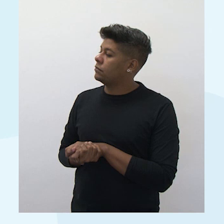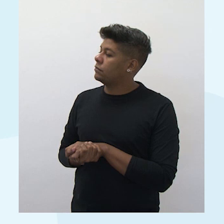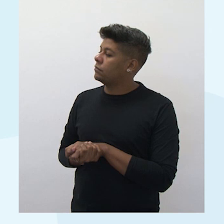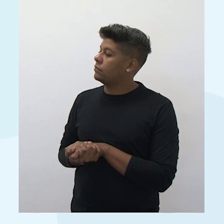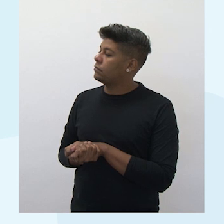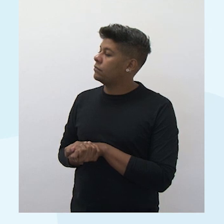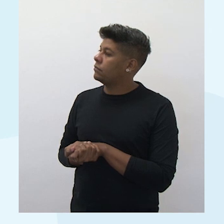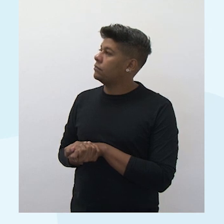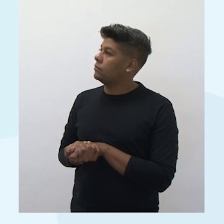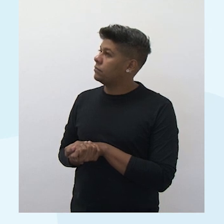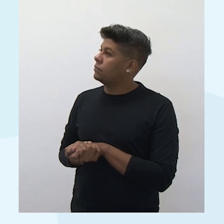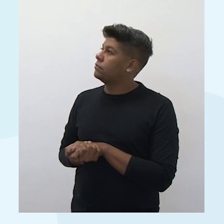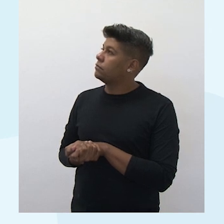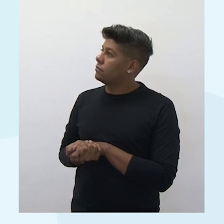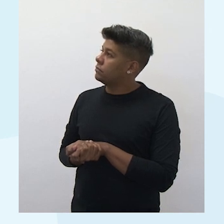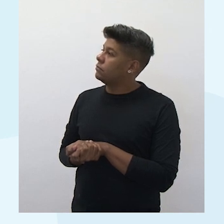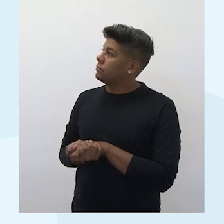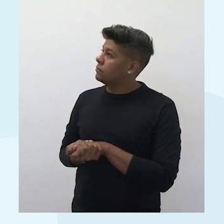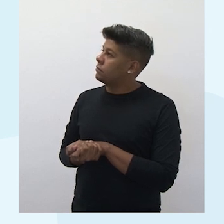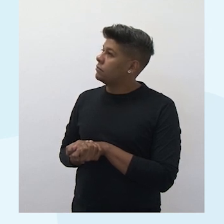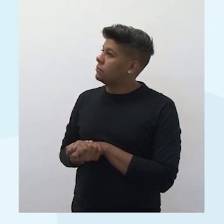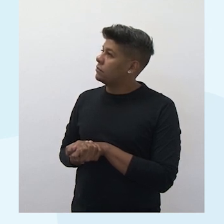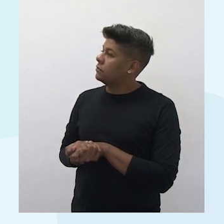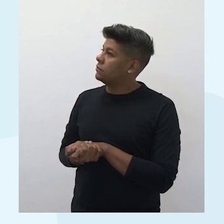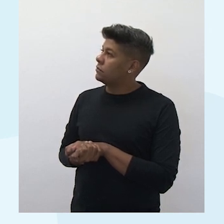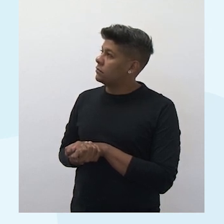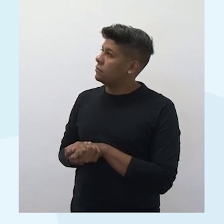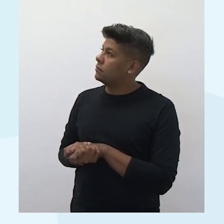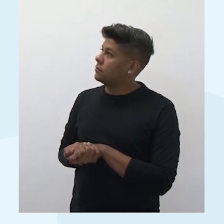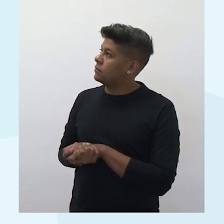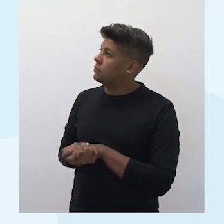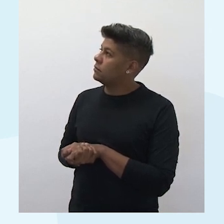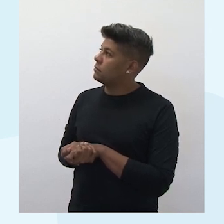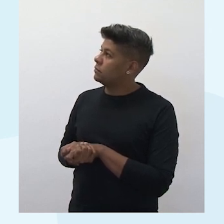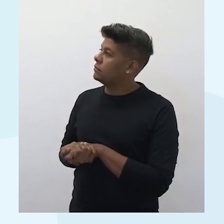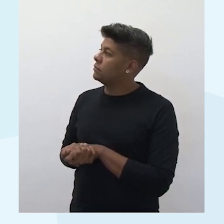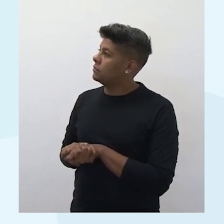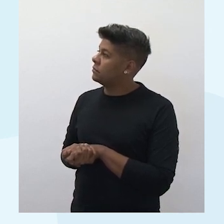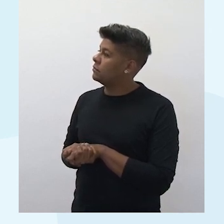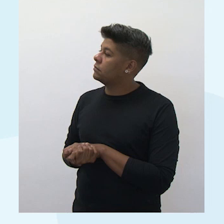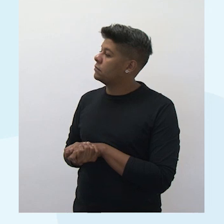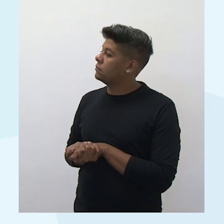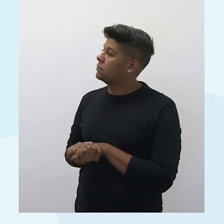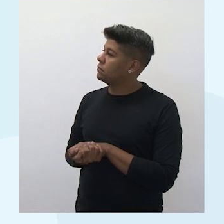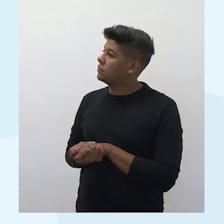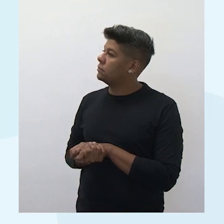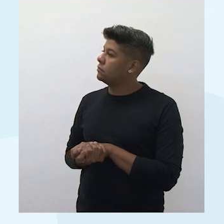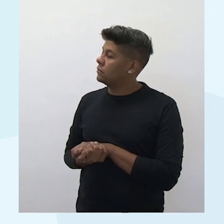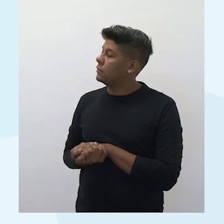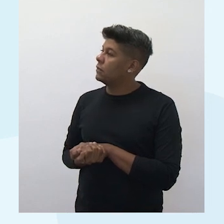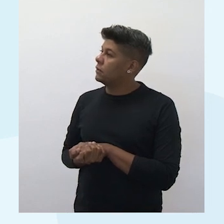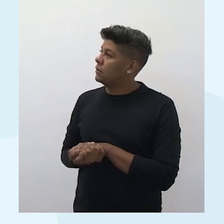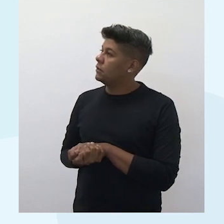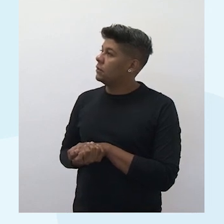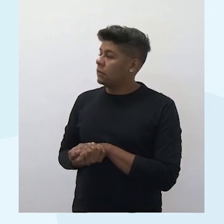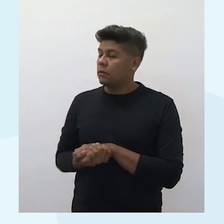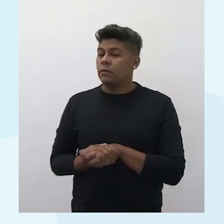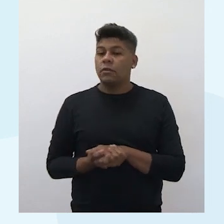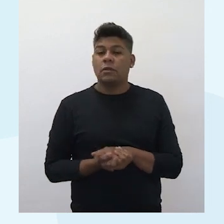a moderadora, trazendo as questões do chat, a Tatiane Santos Rosa e o Vanderlei Sanches Oddi também é um